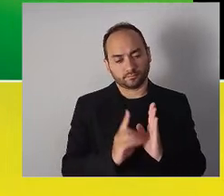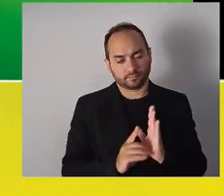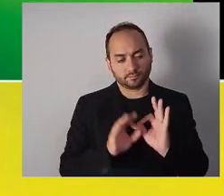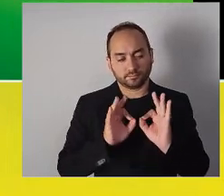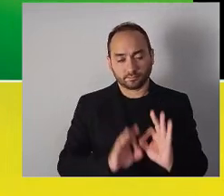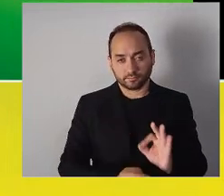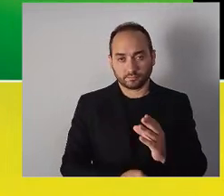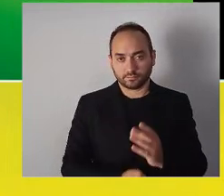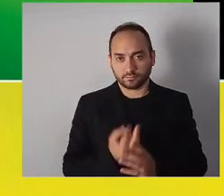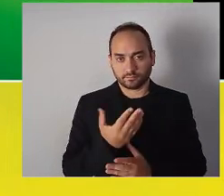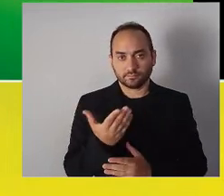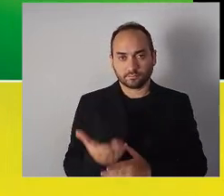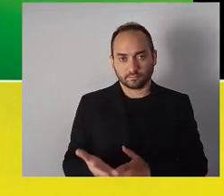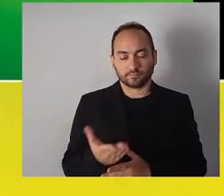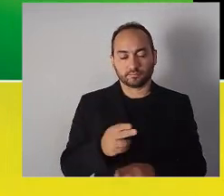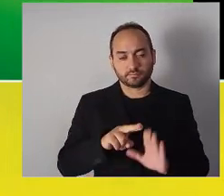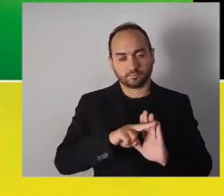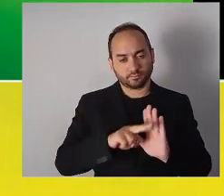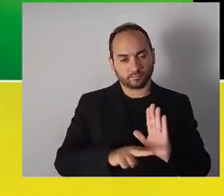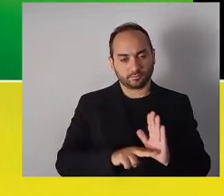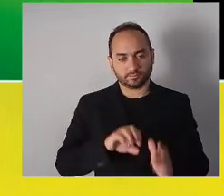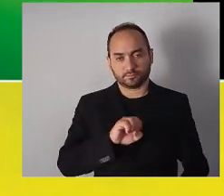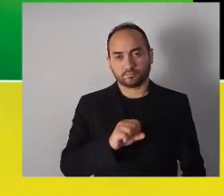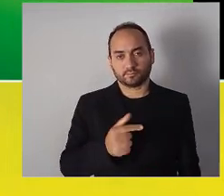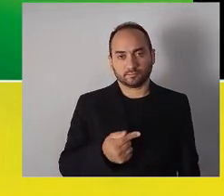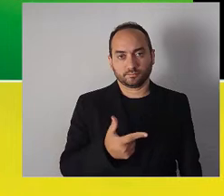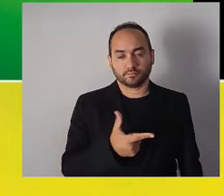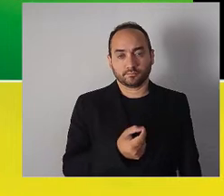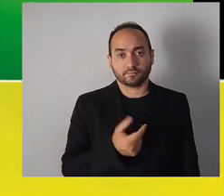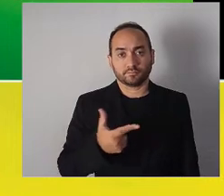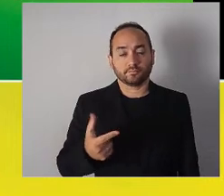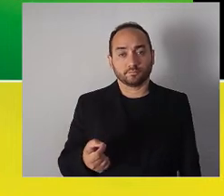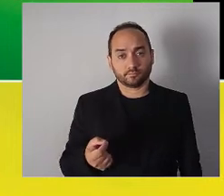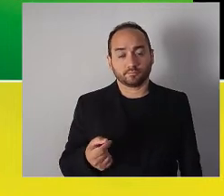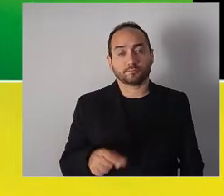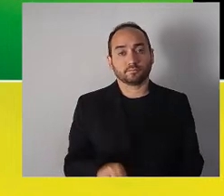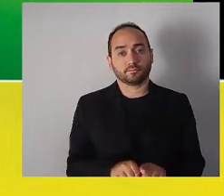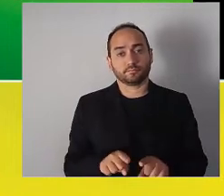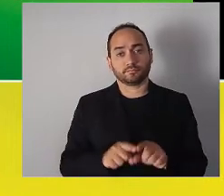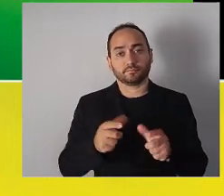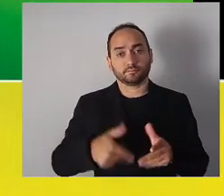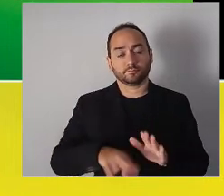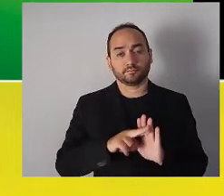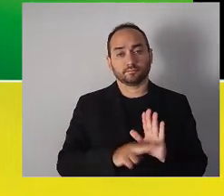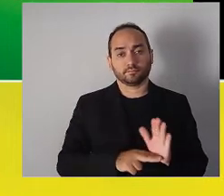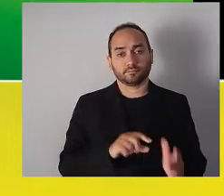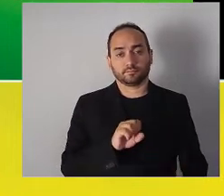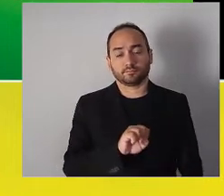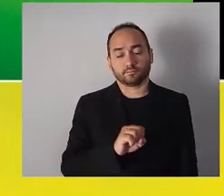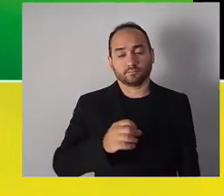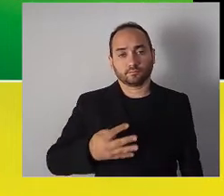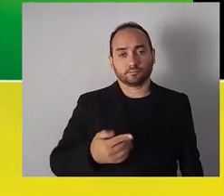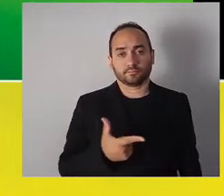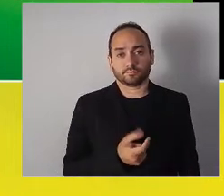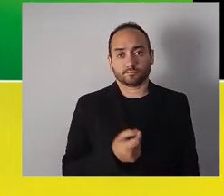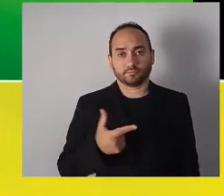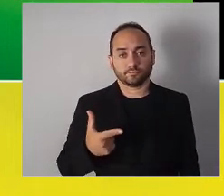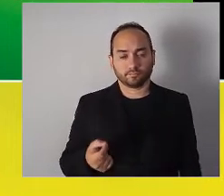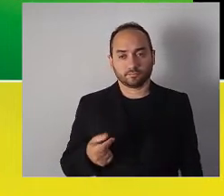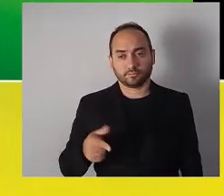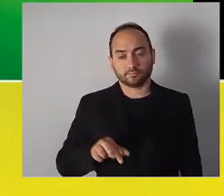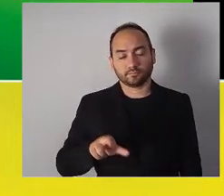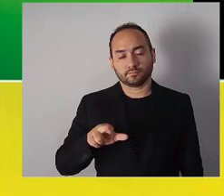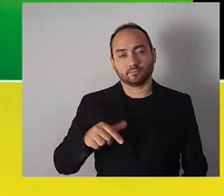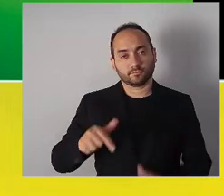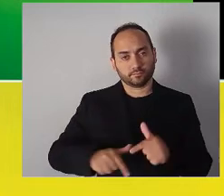estabelecidas pela decisão normativa número 87/2020 e pela instrução normativa número 84/2020, ambas do Tribunal de